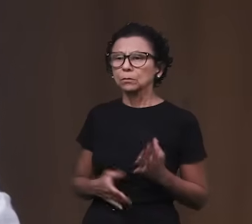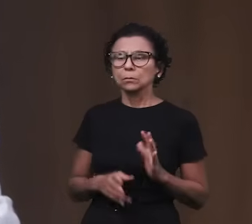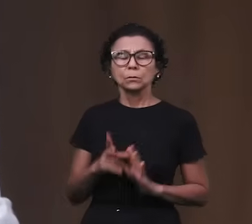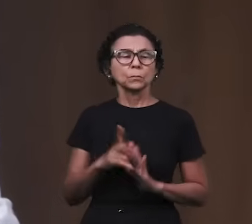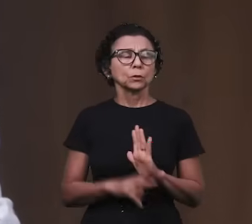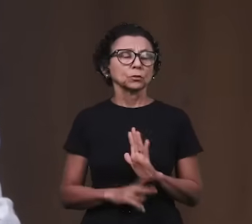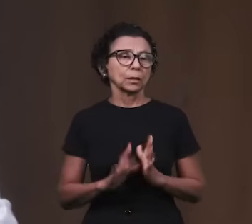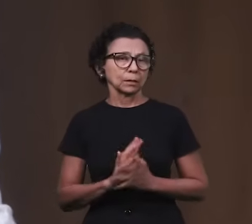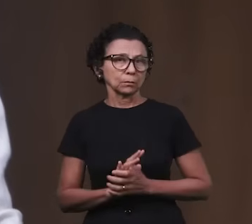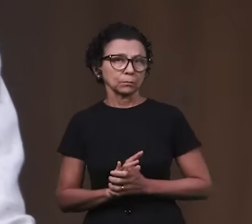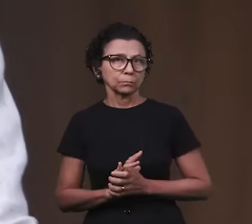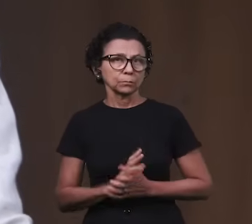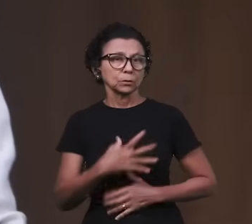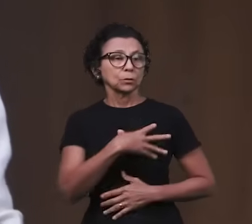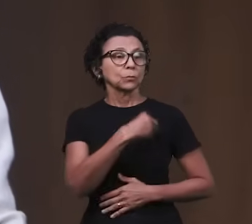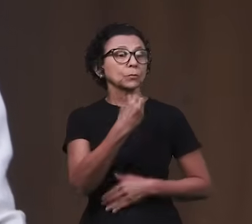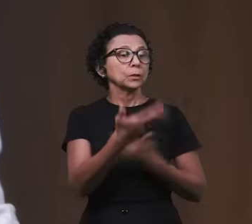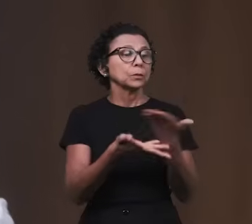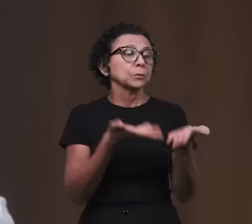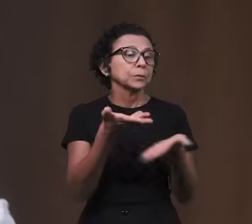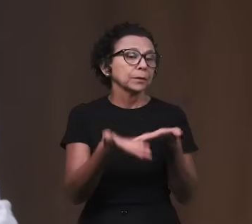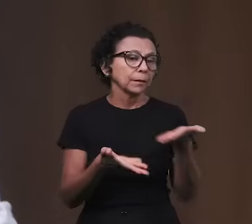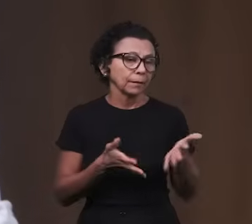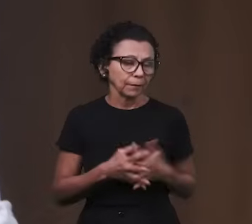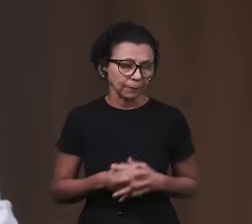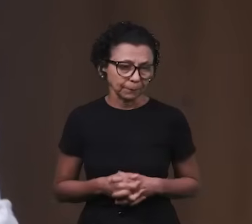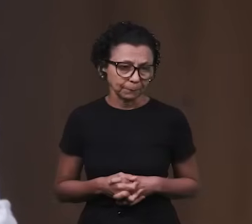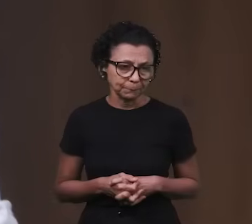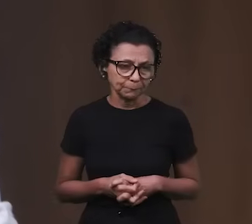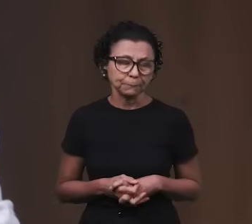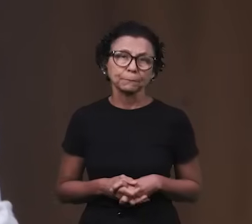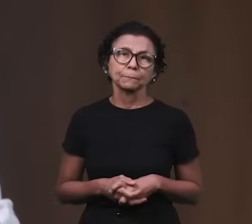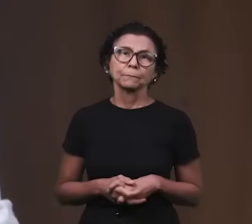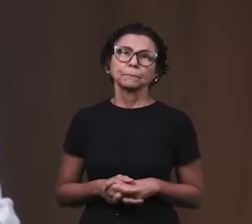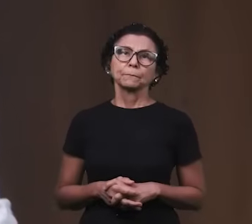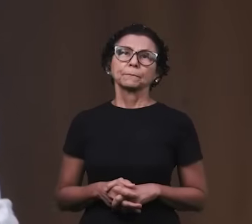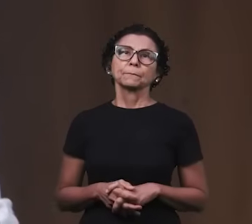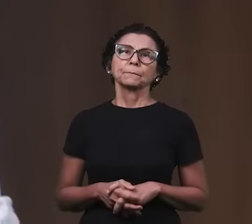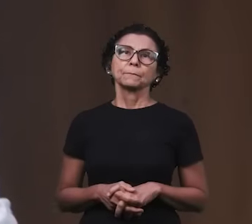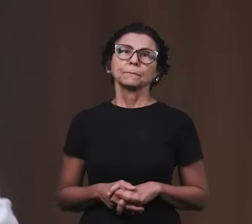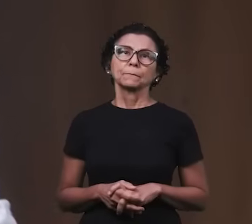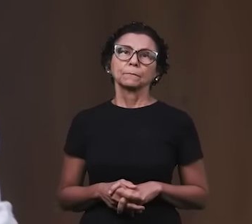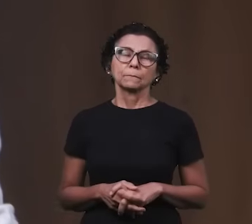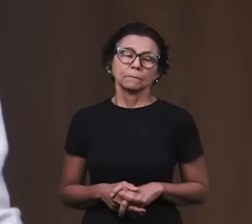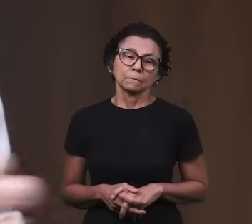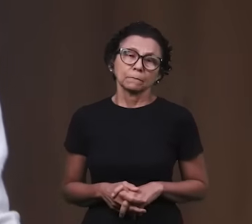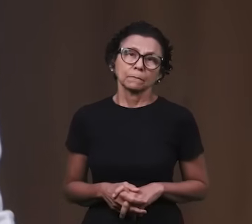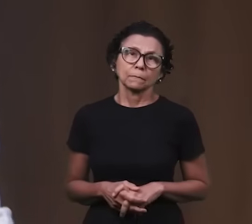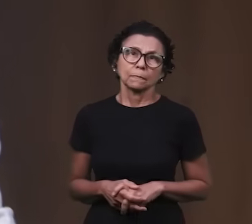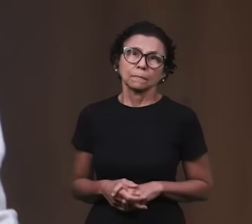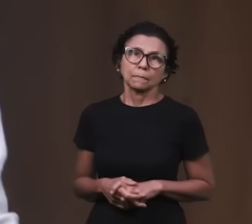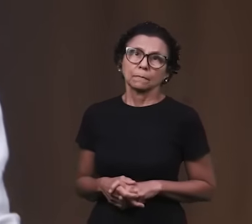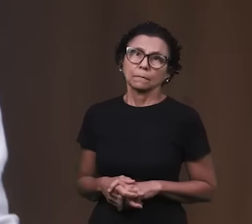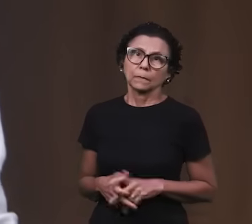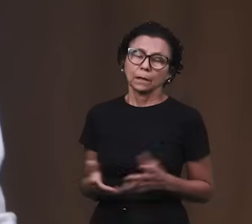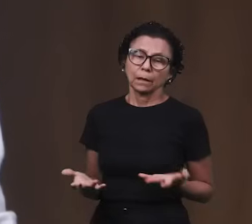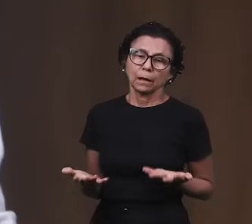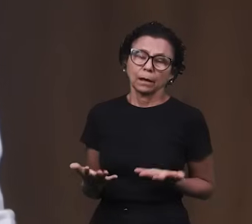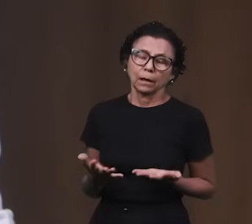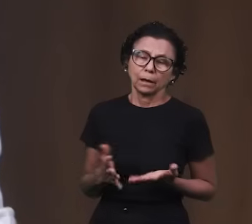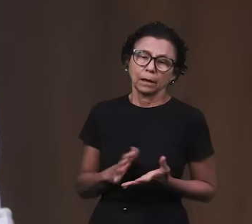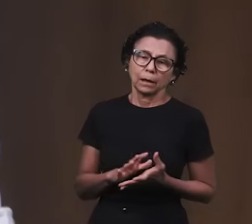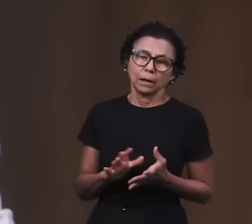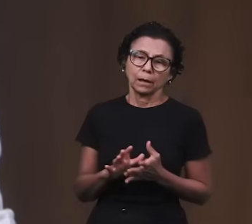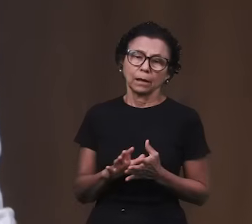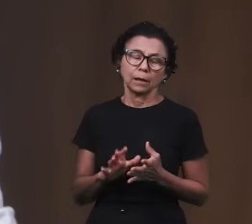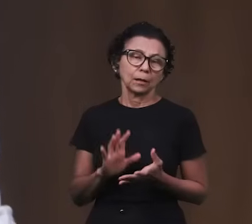os filhos? Qual é o projeto que você tem que dar para a sua família? Né? Então, eu vejo muito o projeto Família